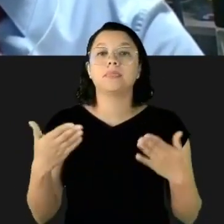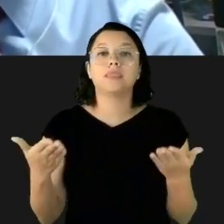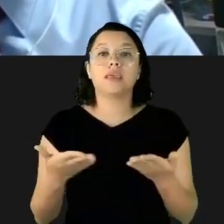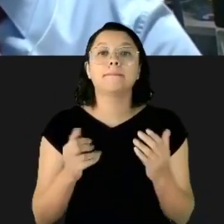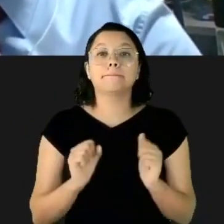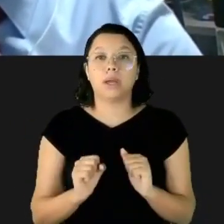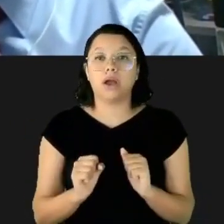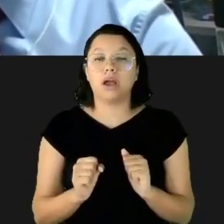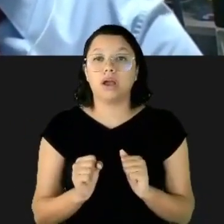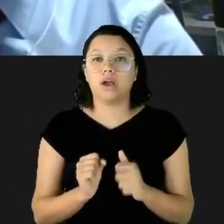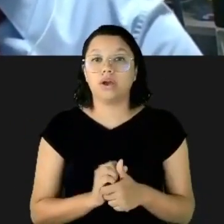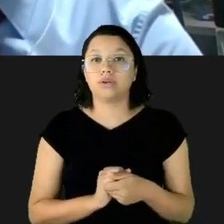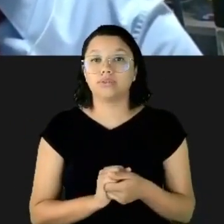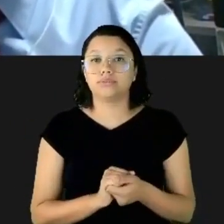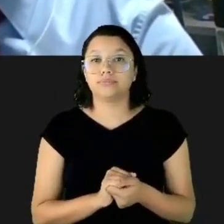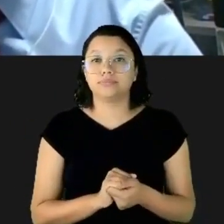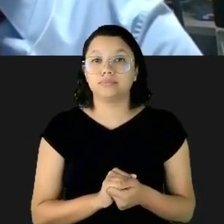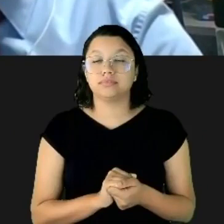então aqui você pode